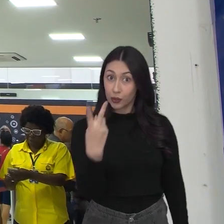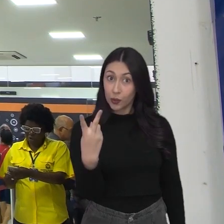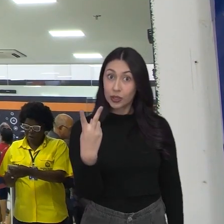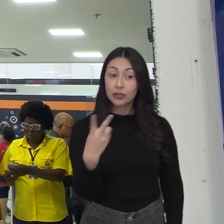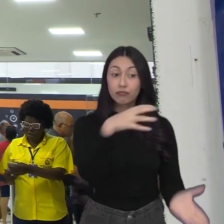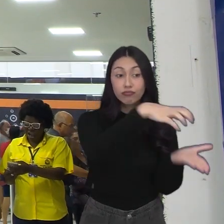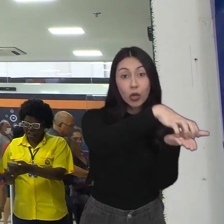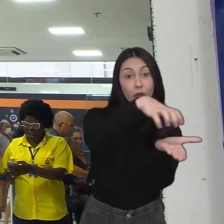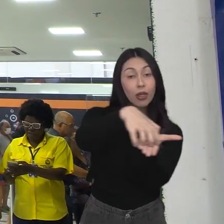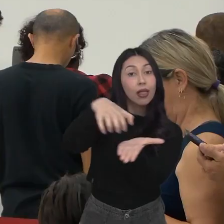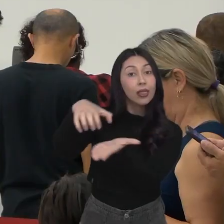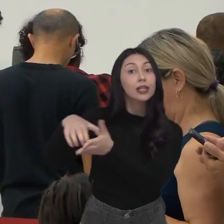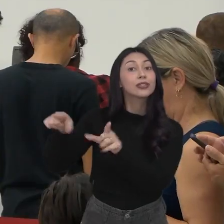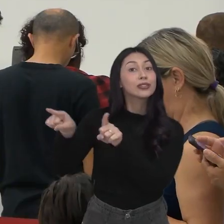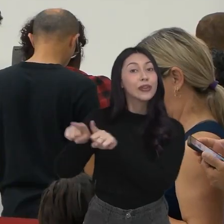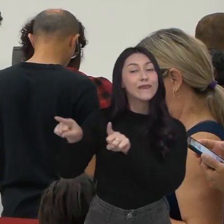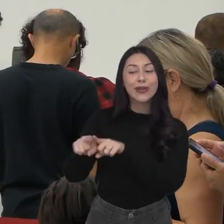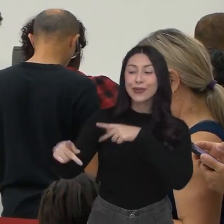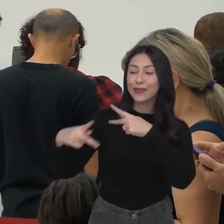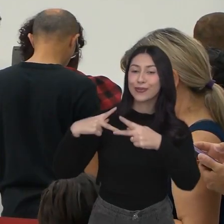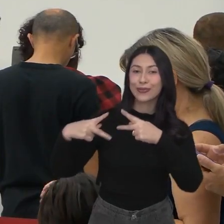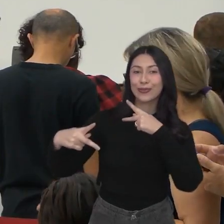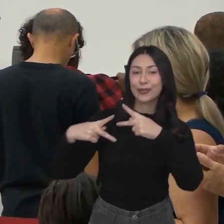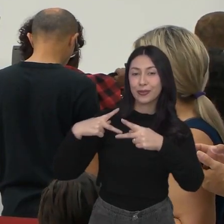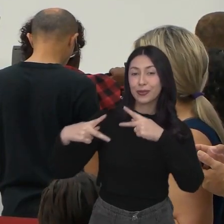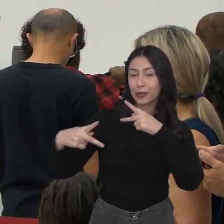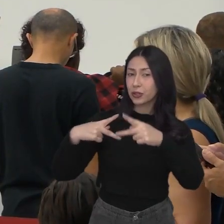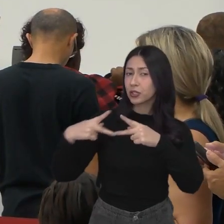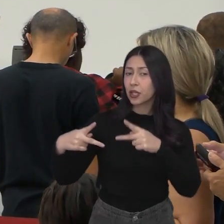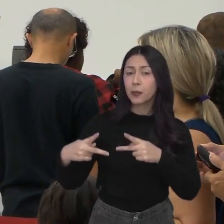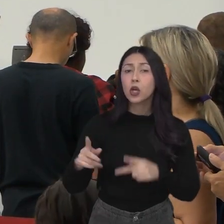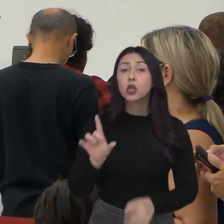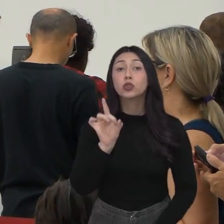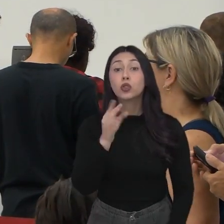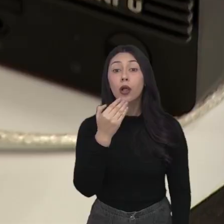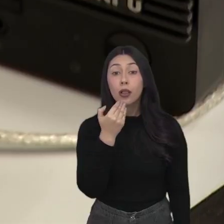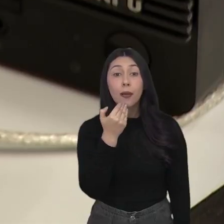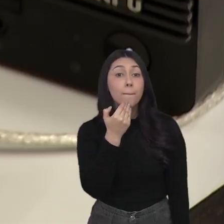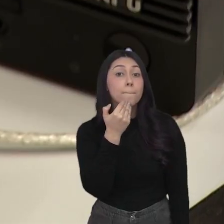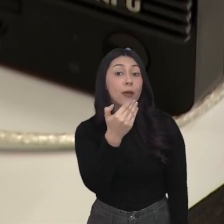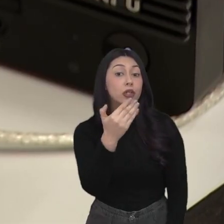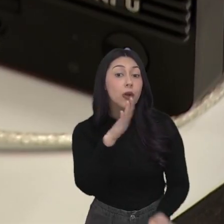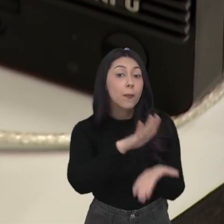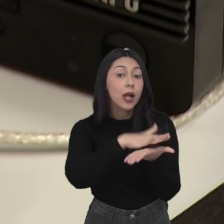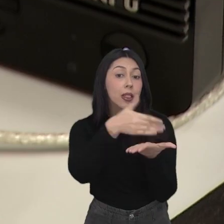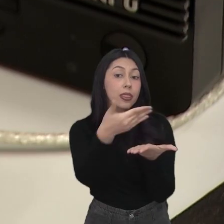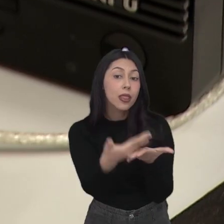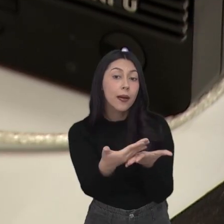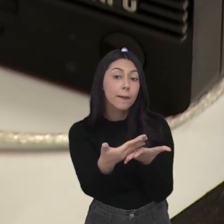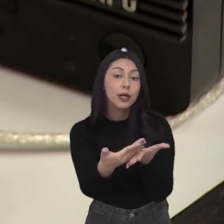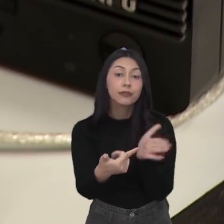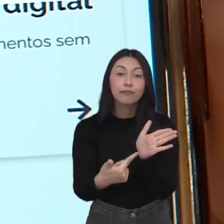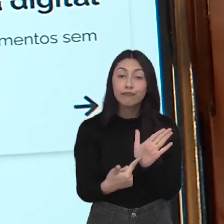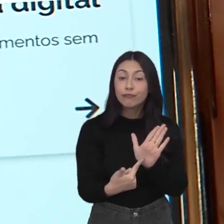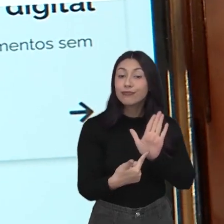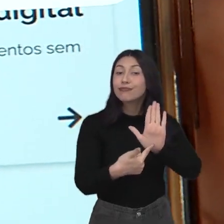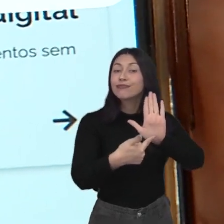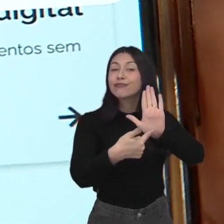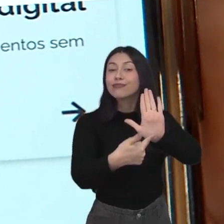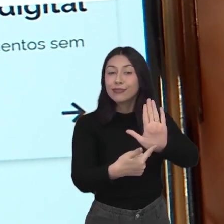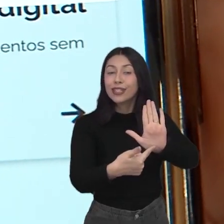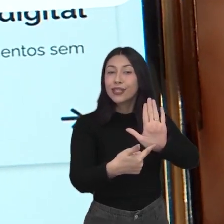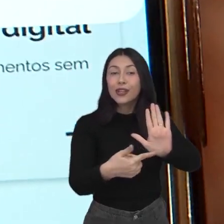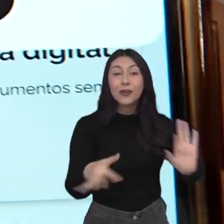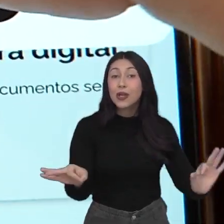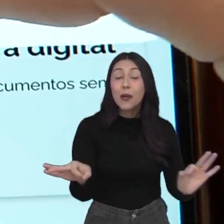uma das 242 unidades, incluindo São José dos Campos. Basta solicitar o intérprete na Central